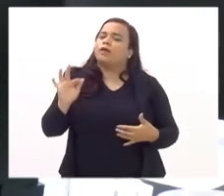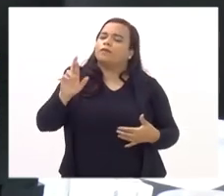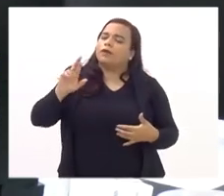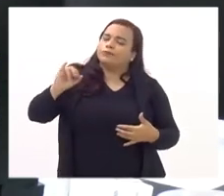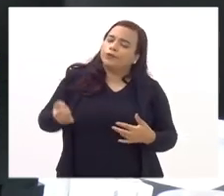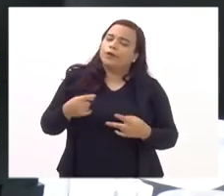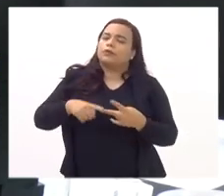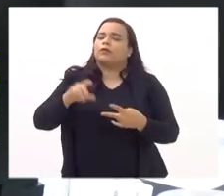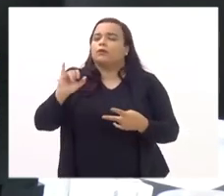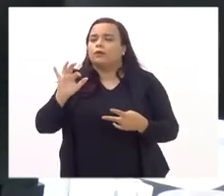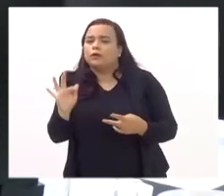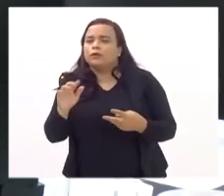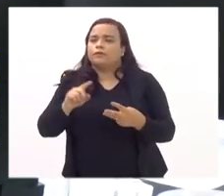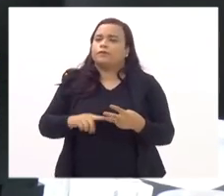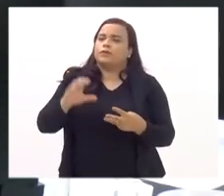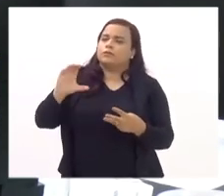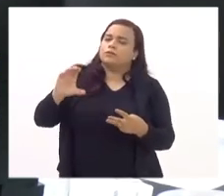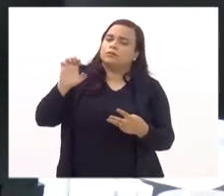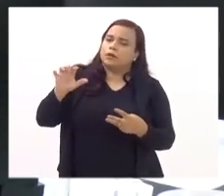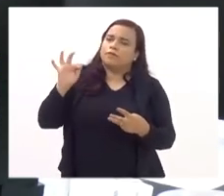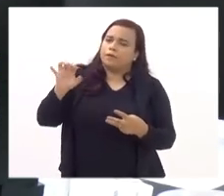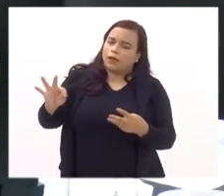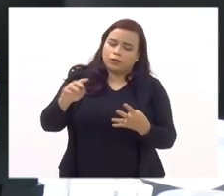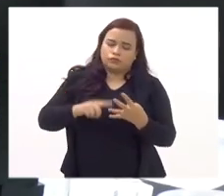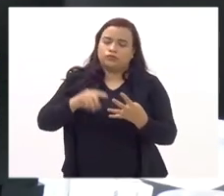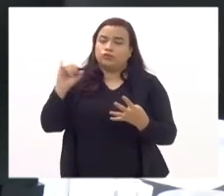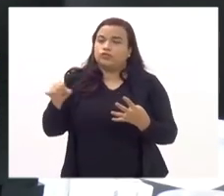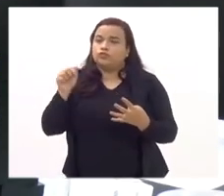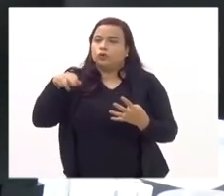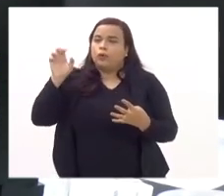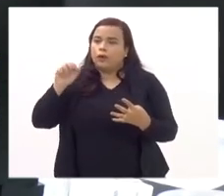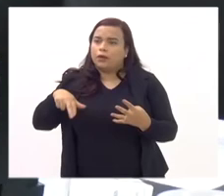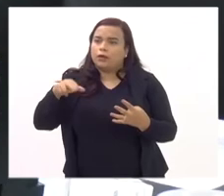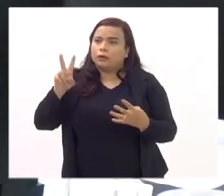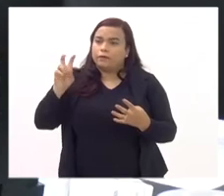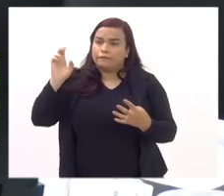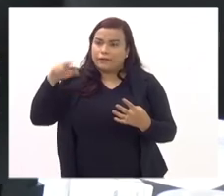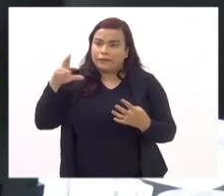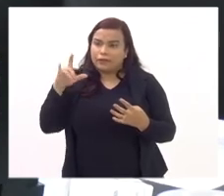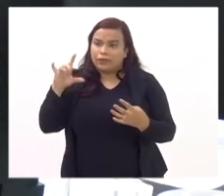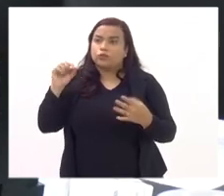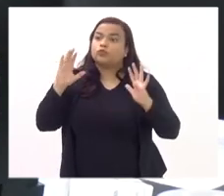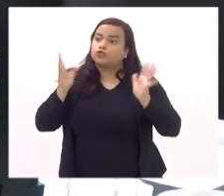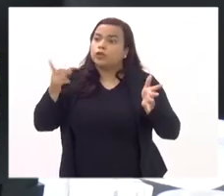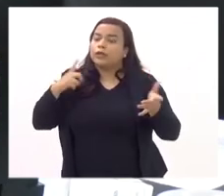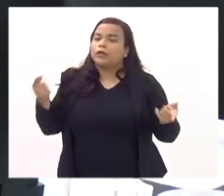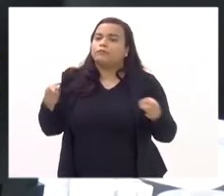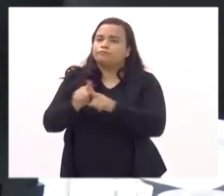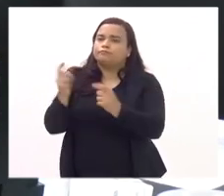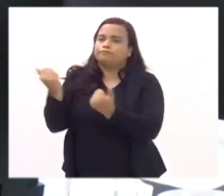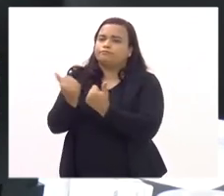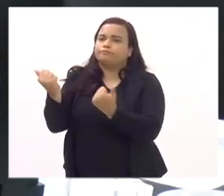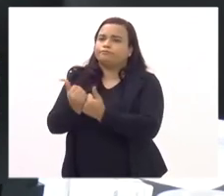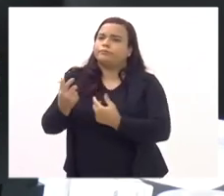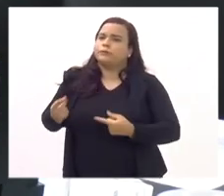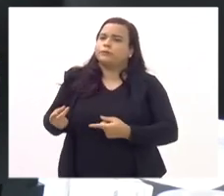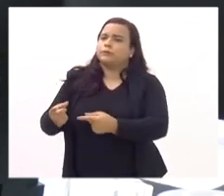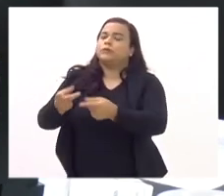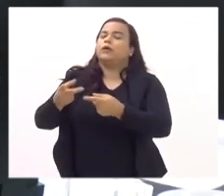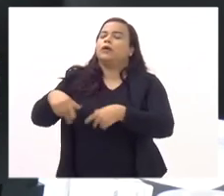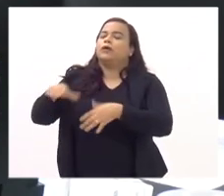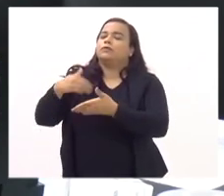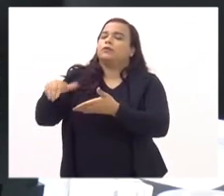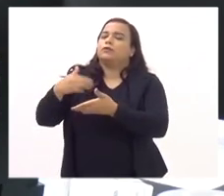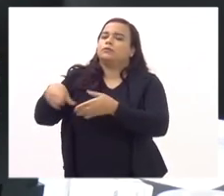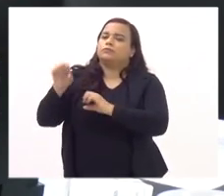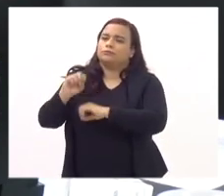o CEFET, a Joaquim Venâncio já possuem uma colaboração permanente com a Secretaria de Estado de Educação, que é o que